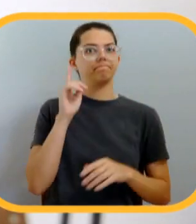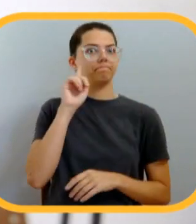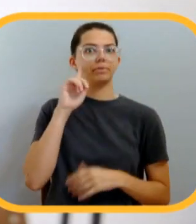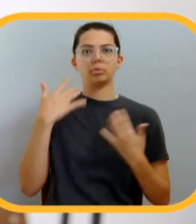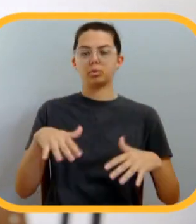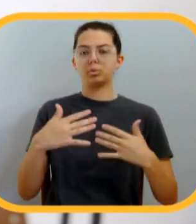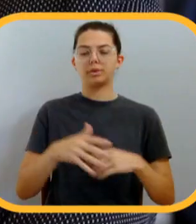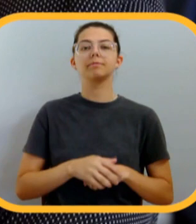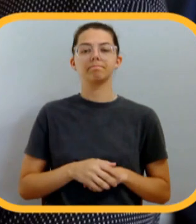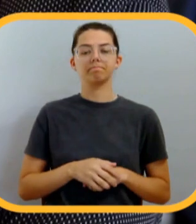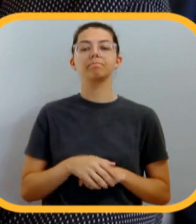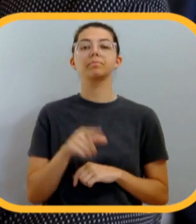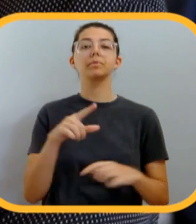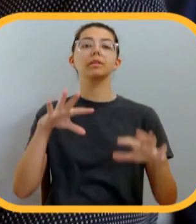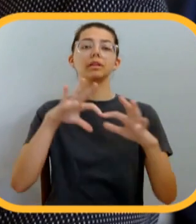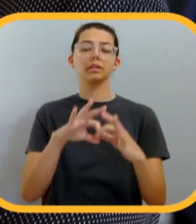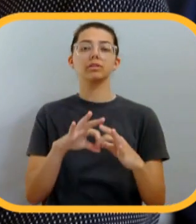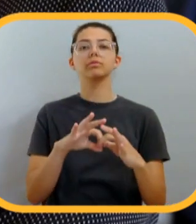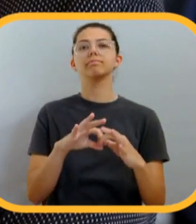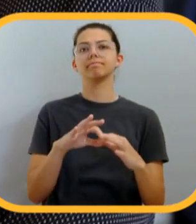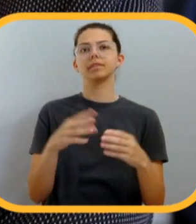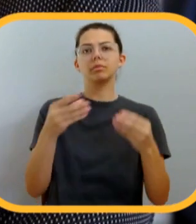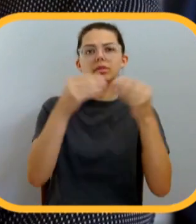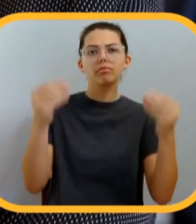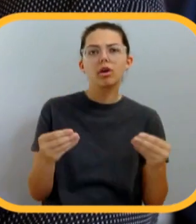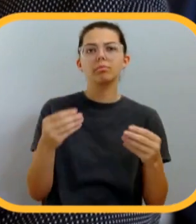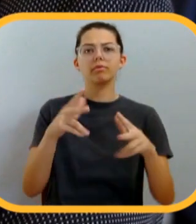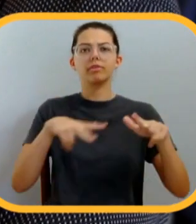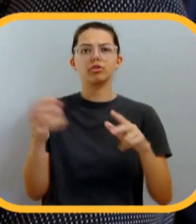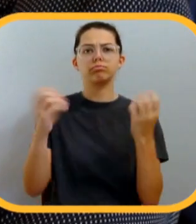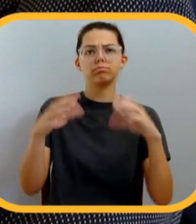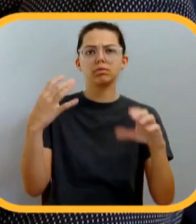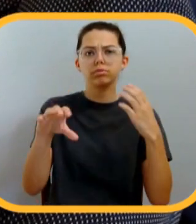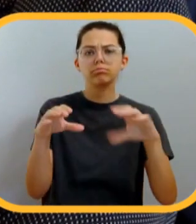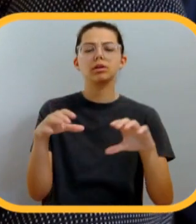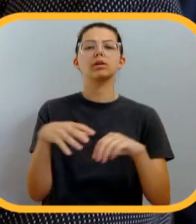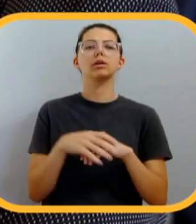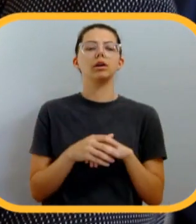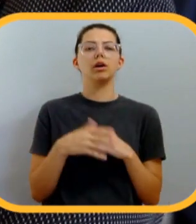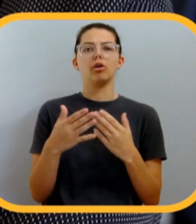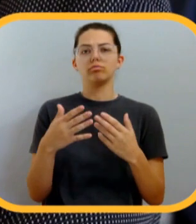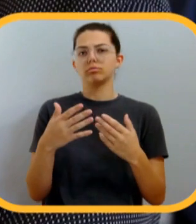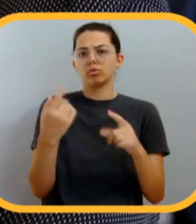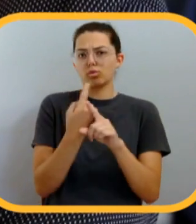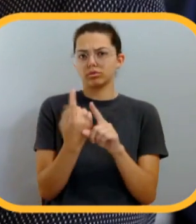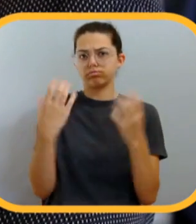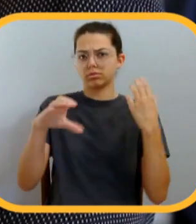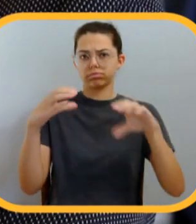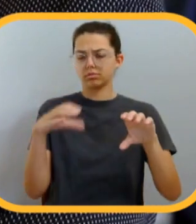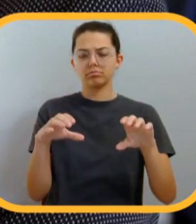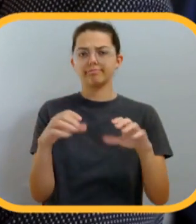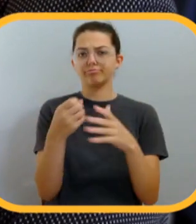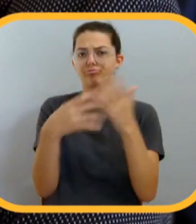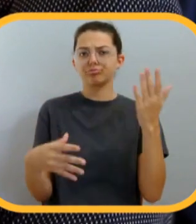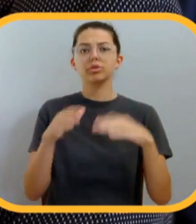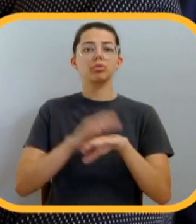absolutamente central. A questão da regulação das plataformas de partilha de vídeos e partilha de